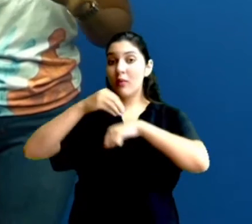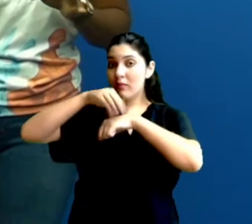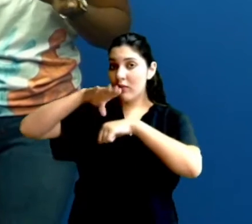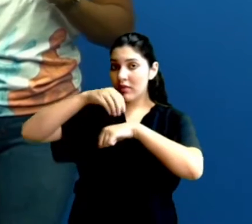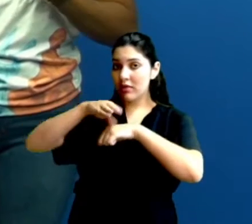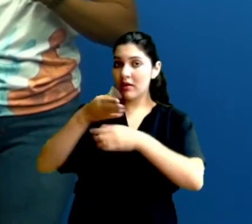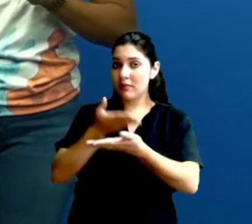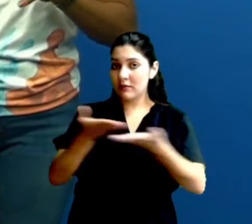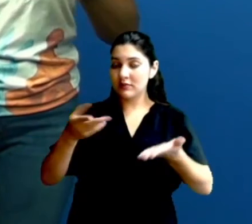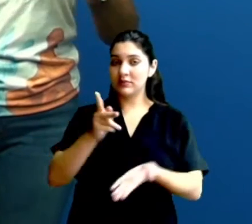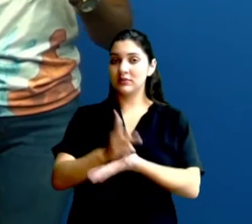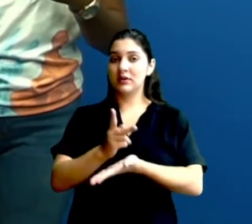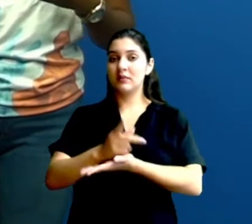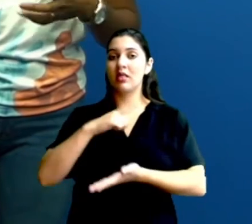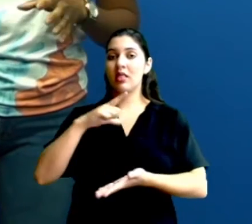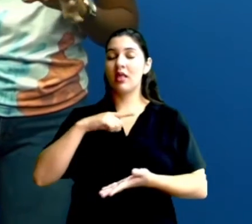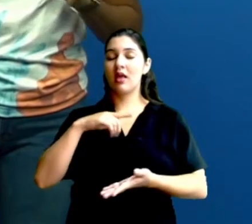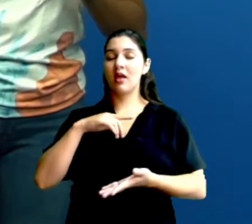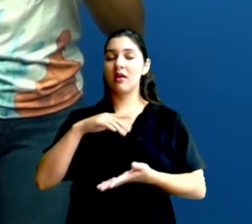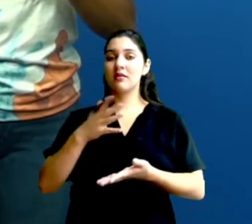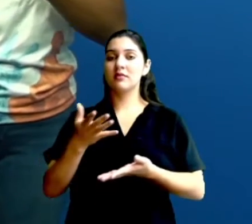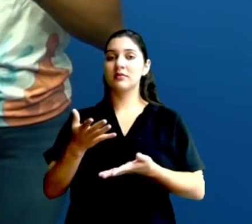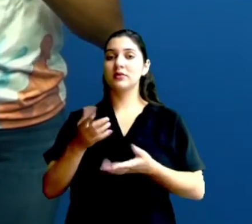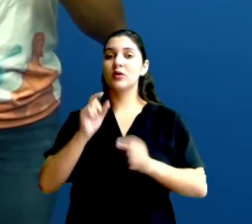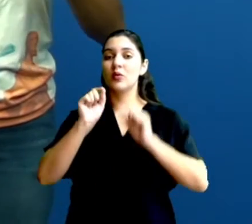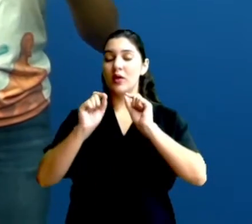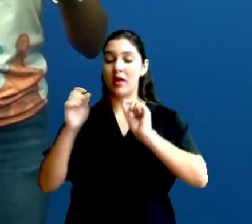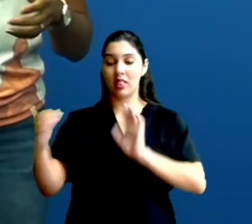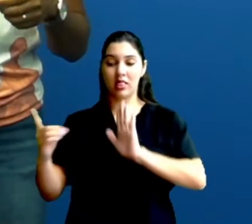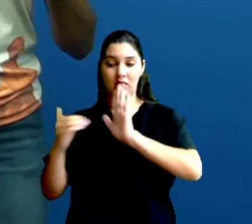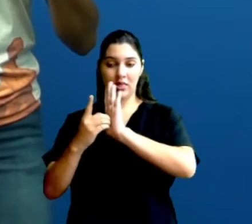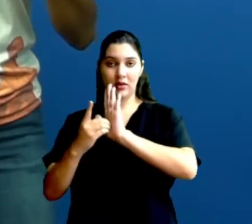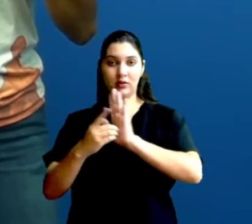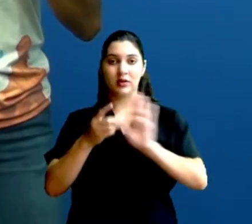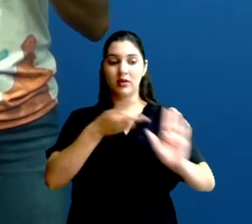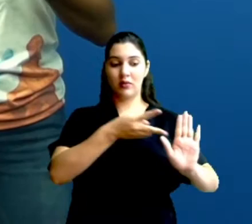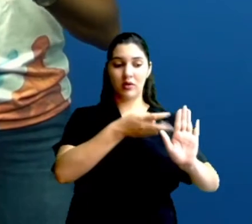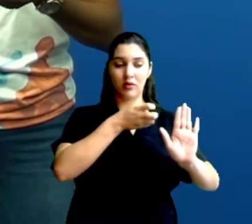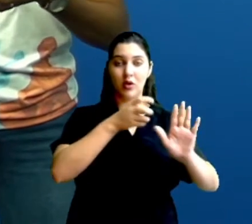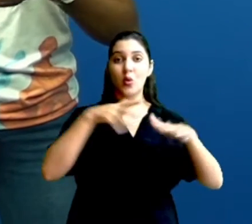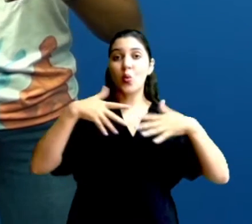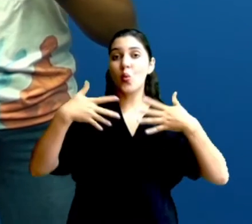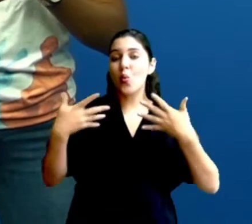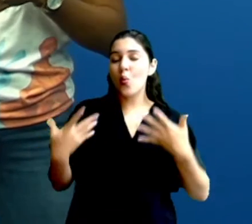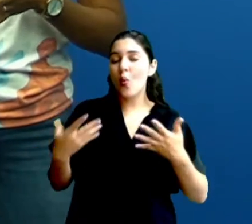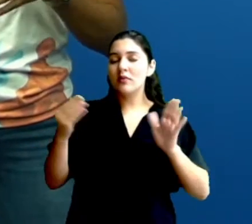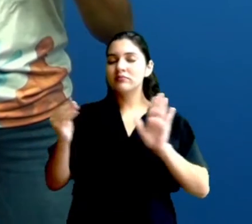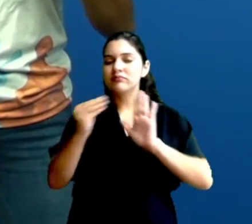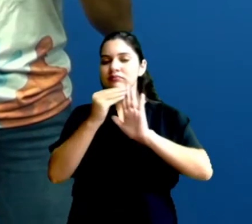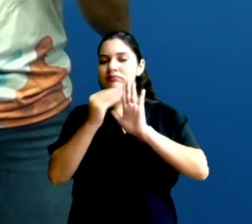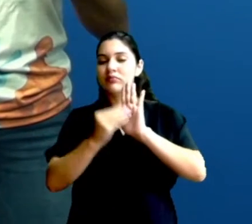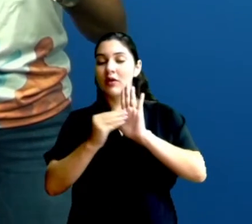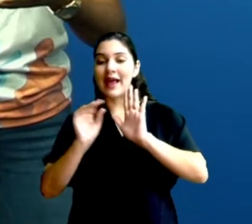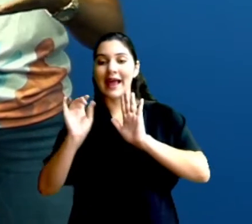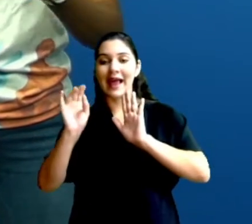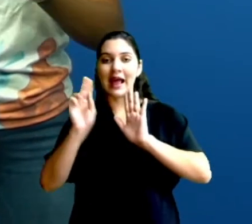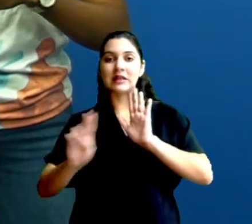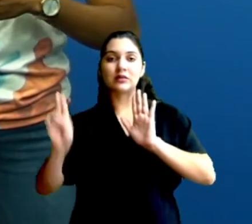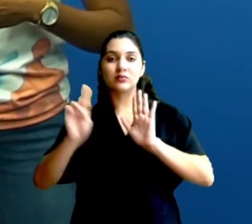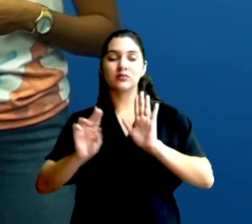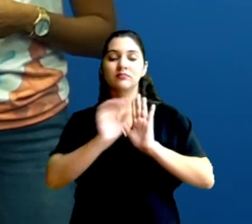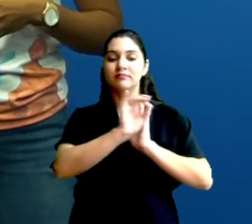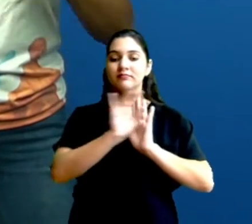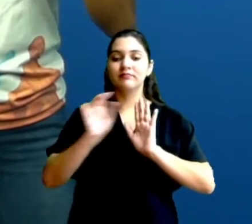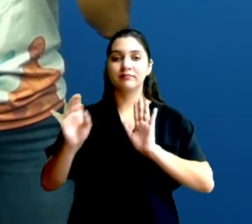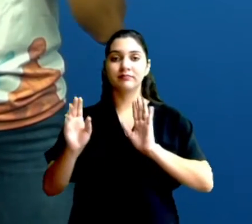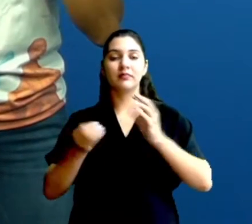você sempre ter em mãos denotação e conotação e saber quando empregar cada uma ou quando está escrito